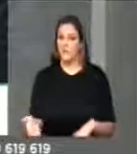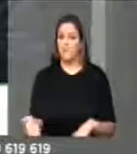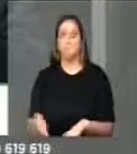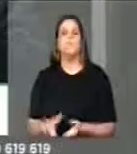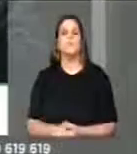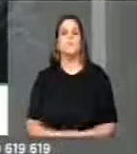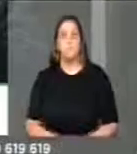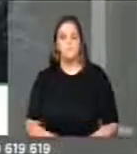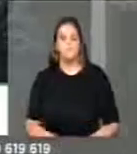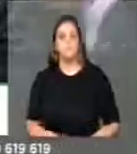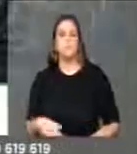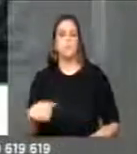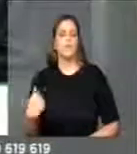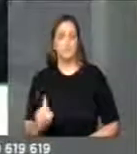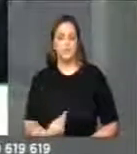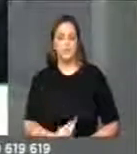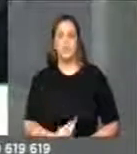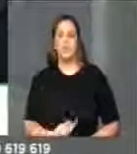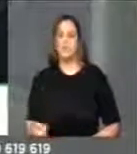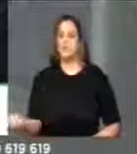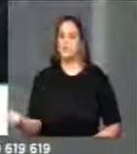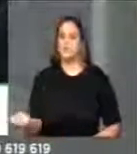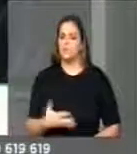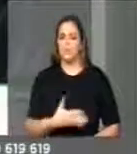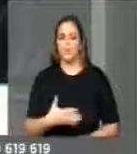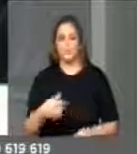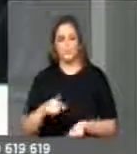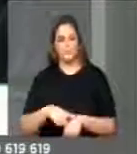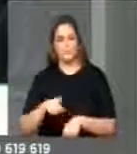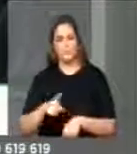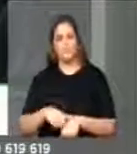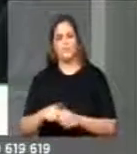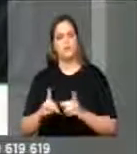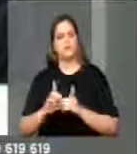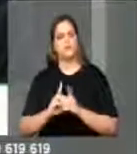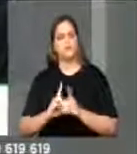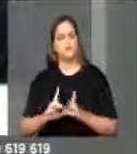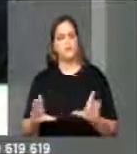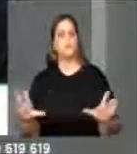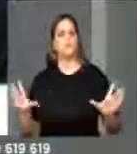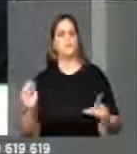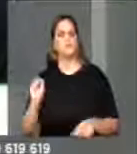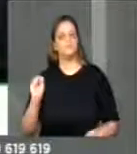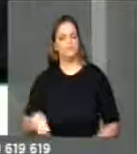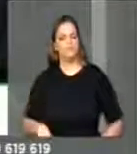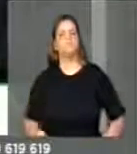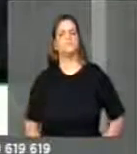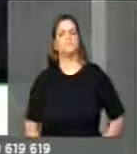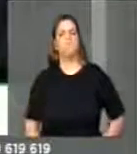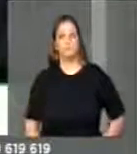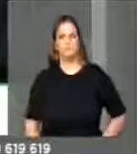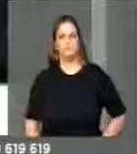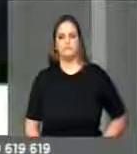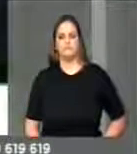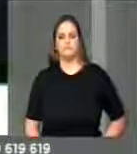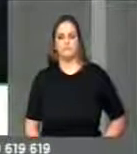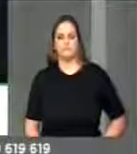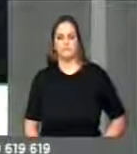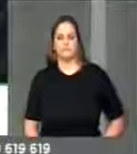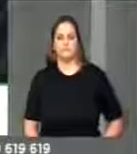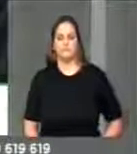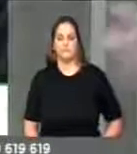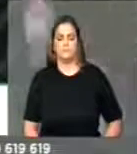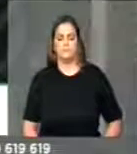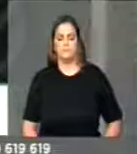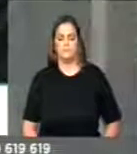nós reinauguramos o processo democrático brasileiro, onde o parlamento, a